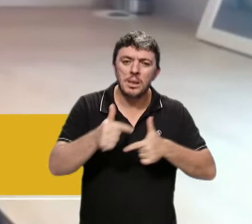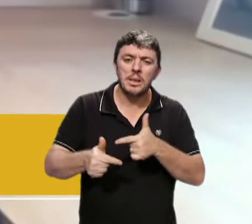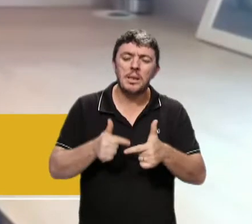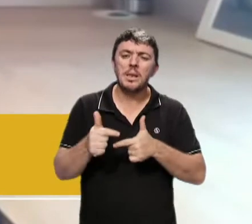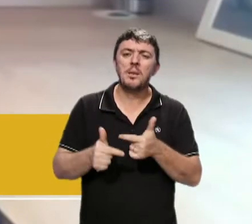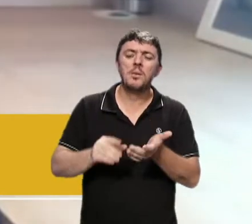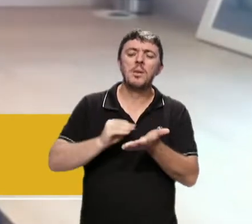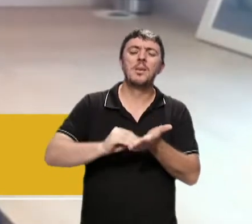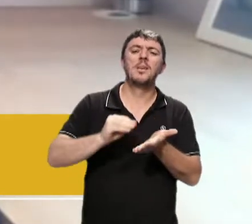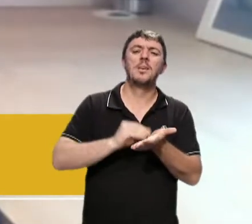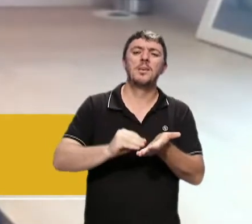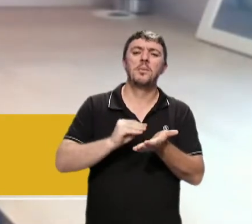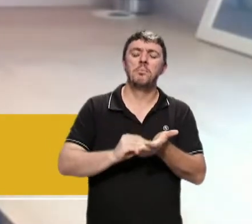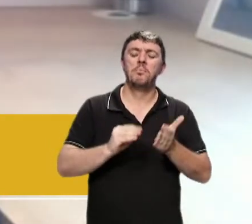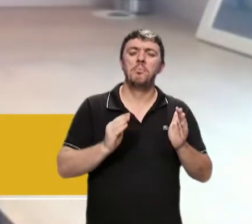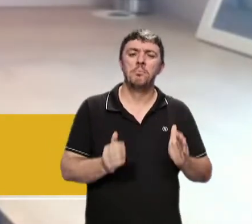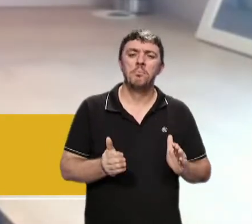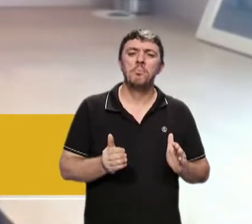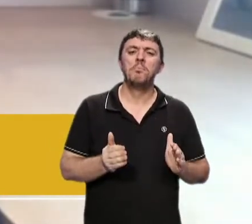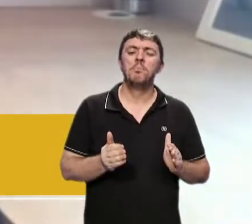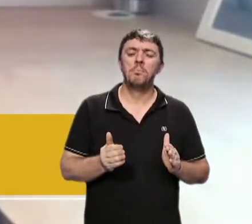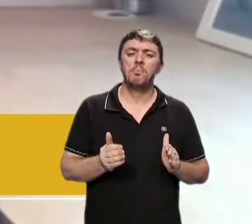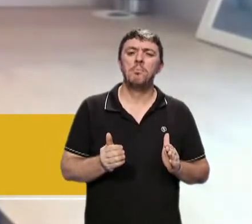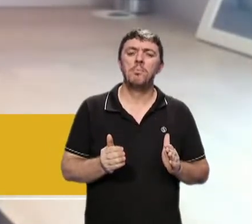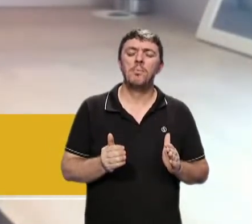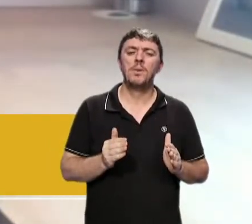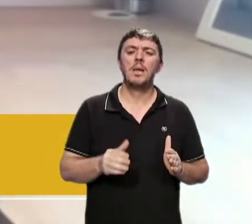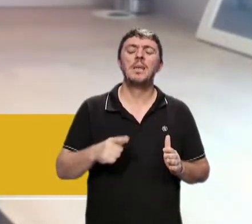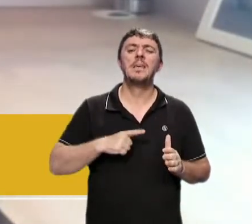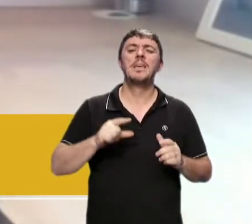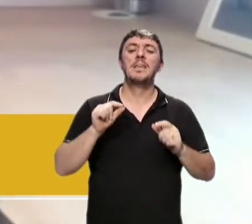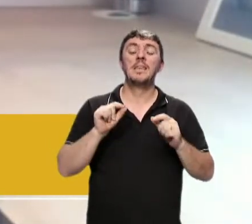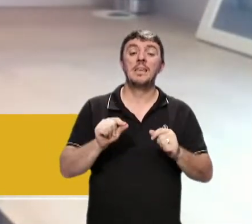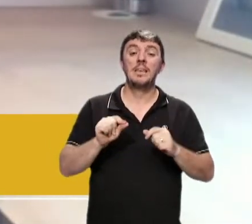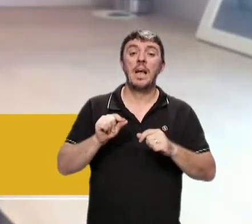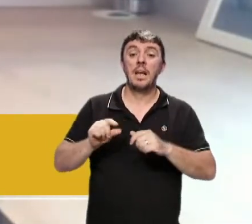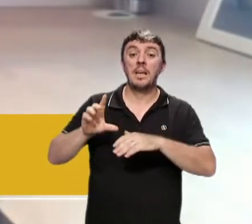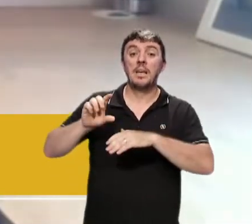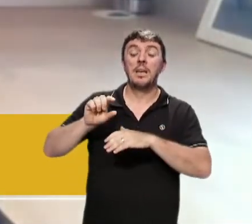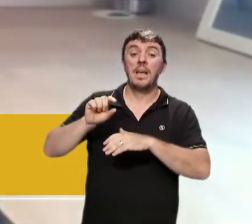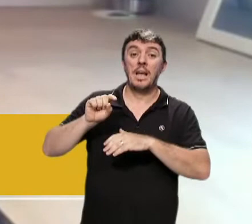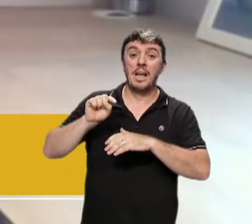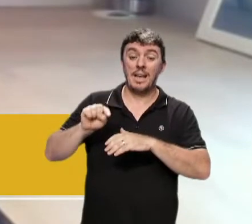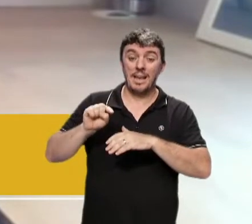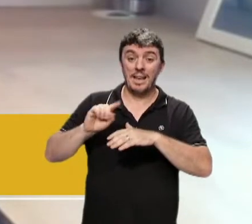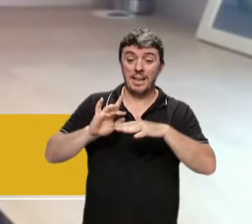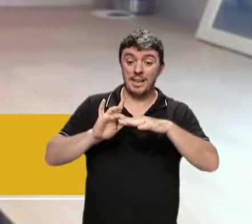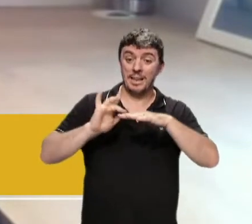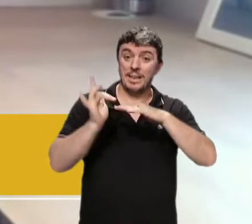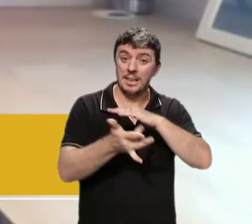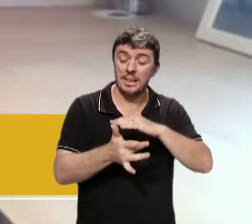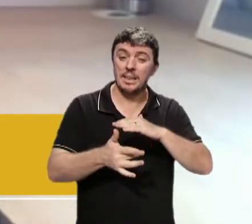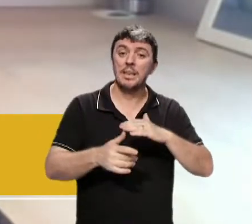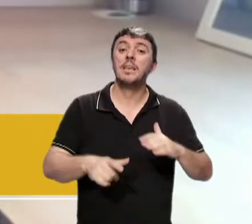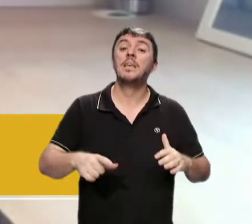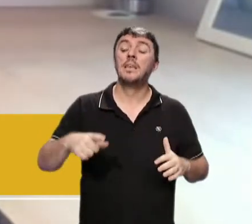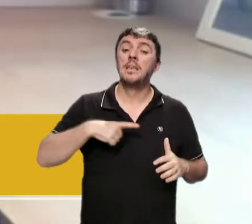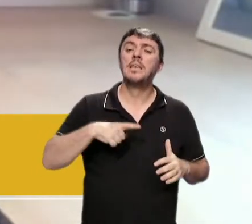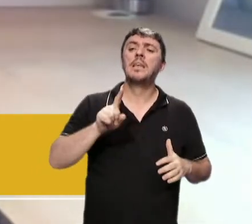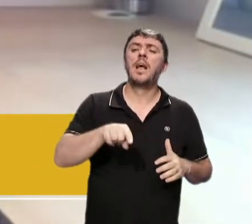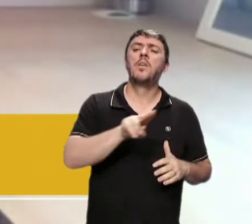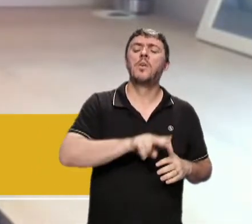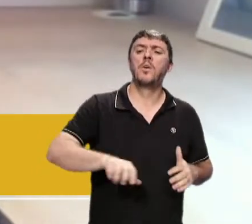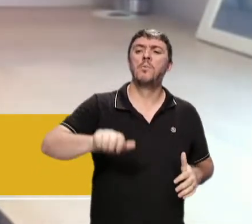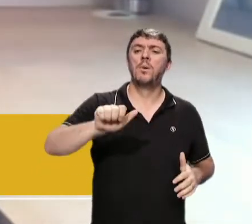a inteligência artificial da plataforma. Toda mídia social tem um algoritmo. Então, no momento que você publica alguma